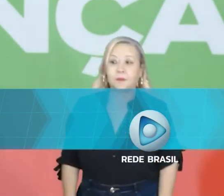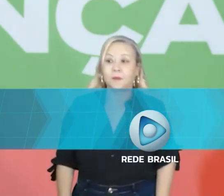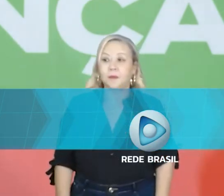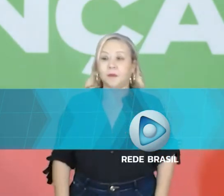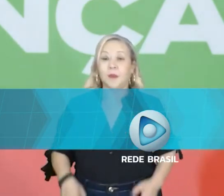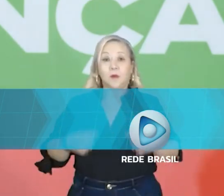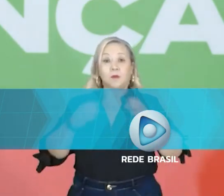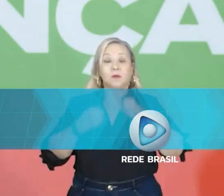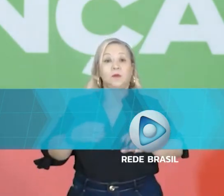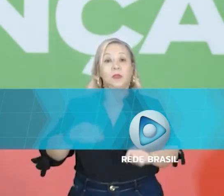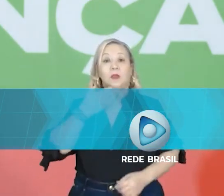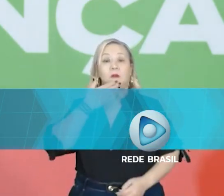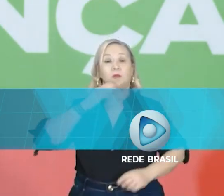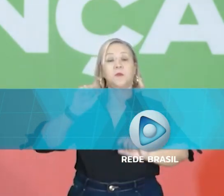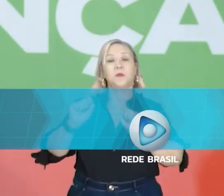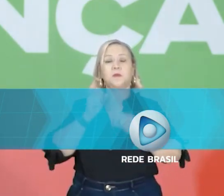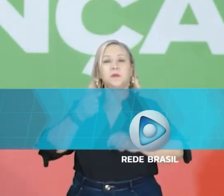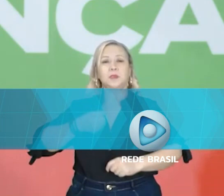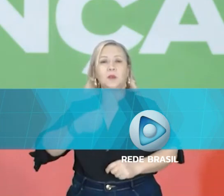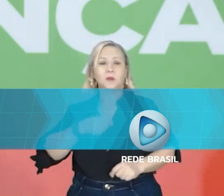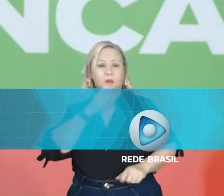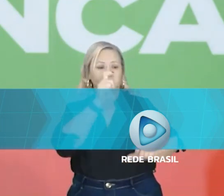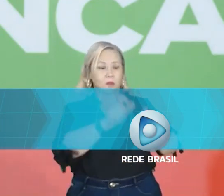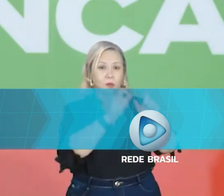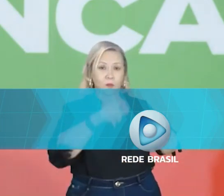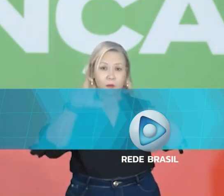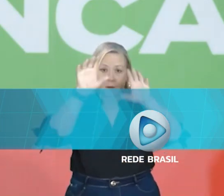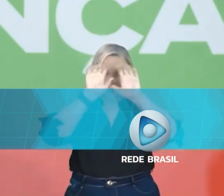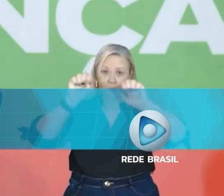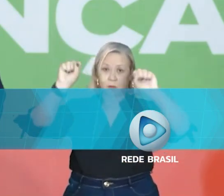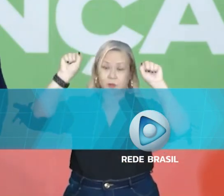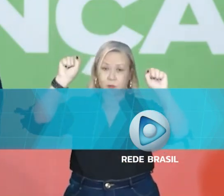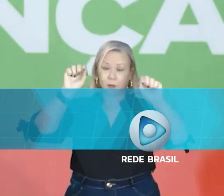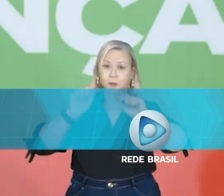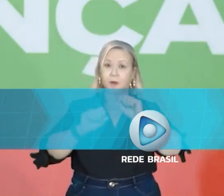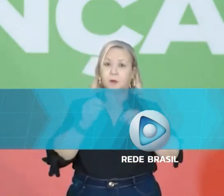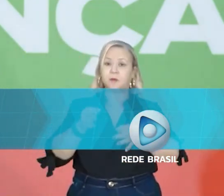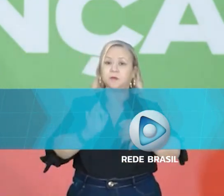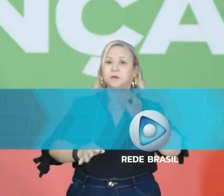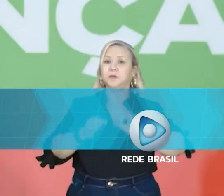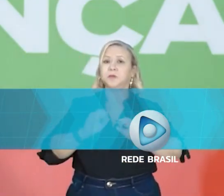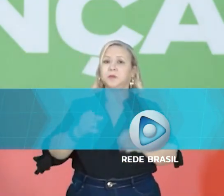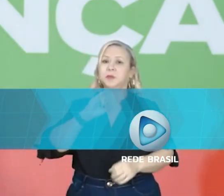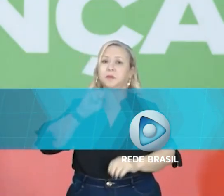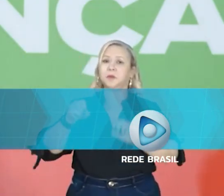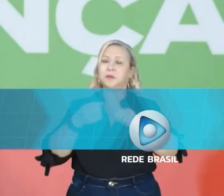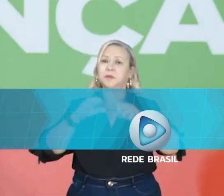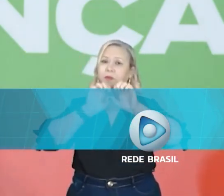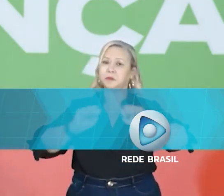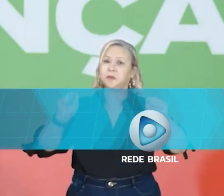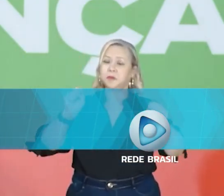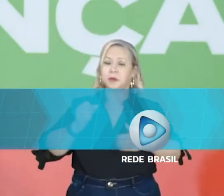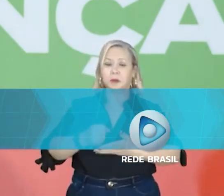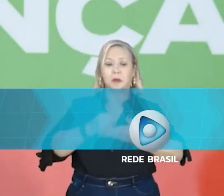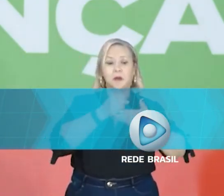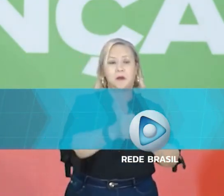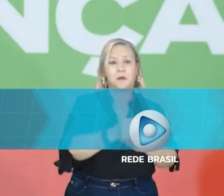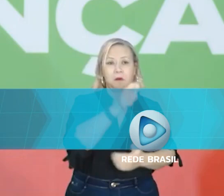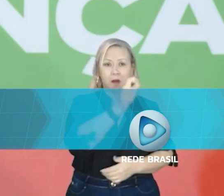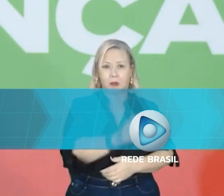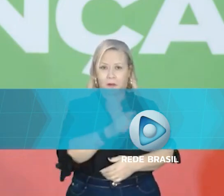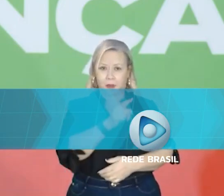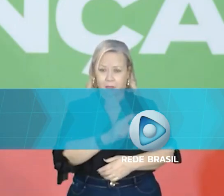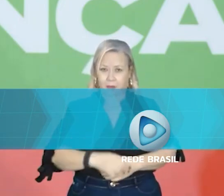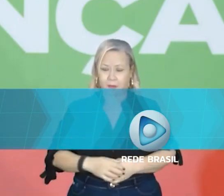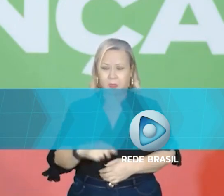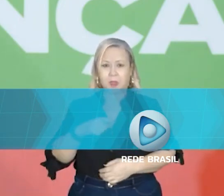o número de membros da Suprema Corte na perspectiva de fazer uma Suprema Corte favorável a ele. E eu tive a